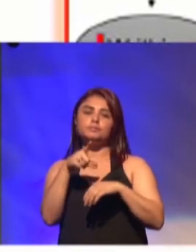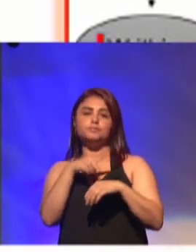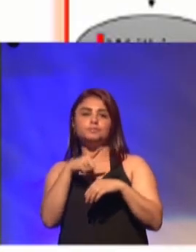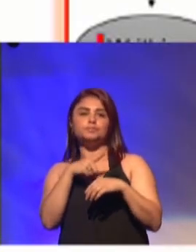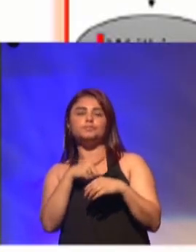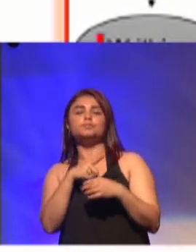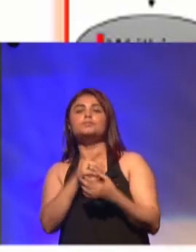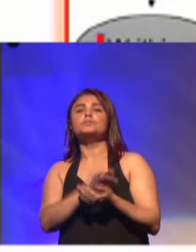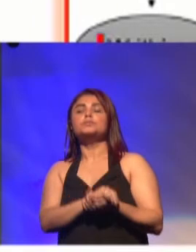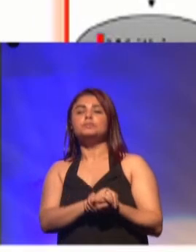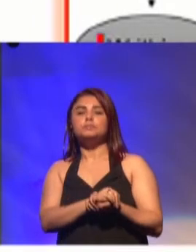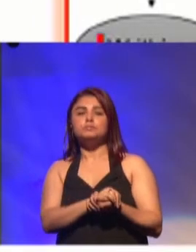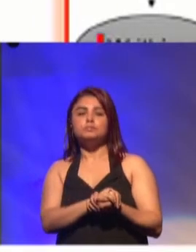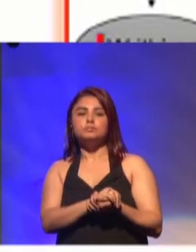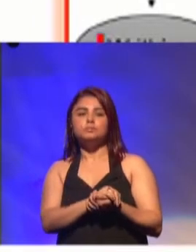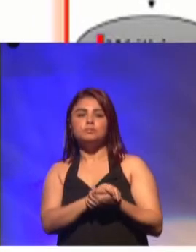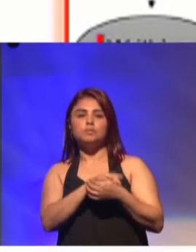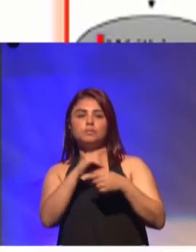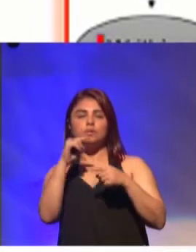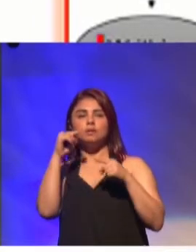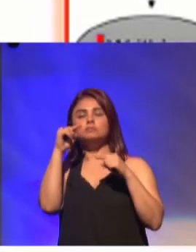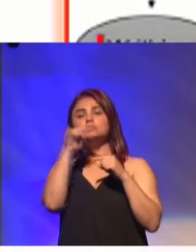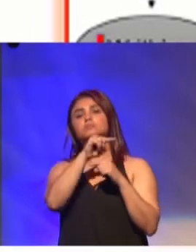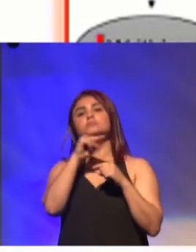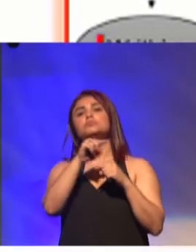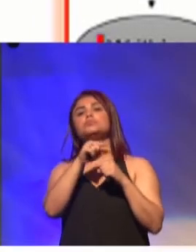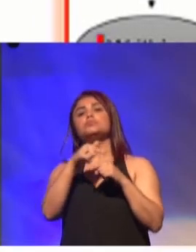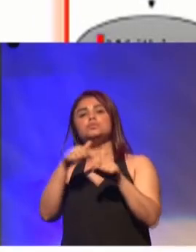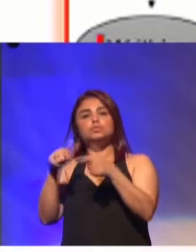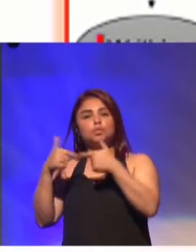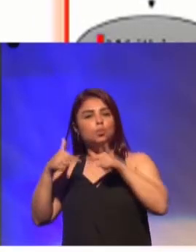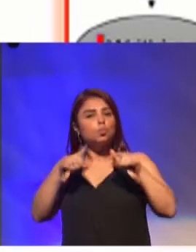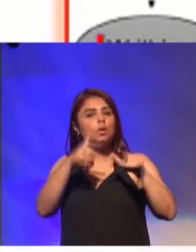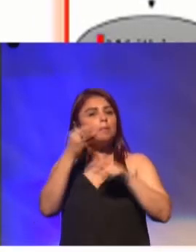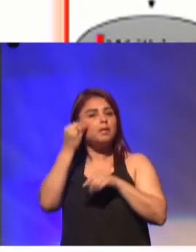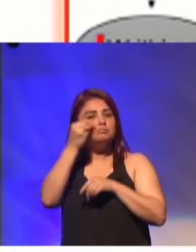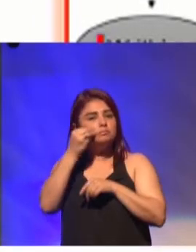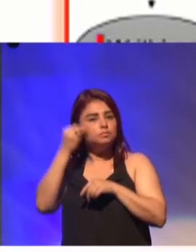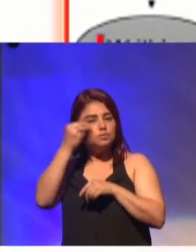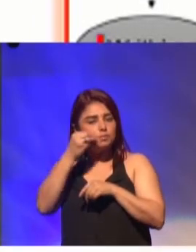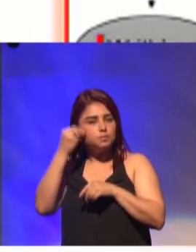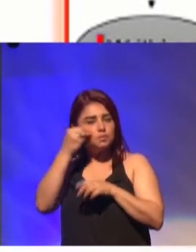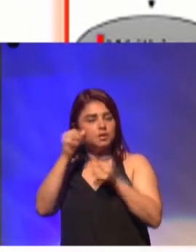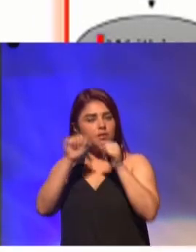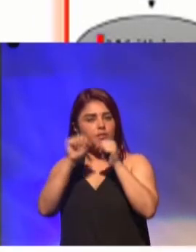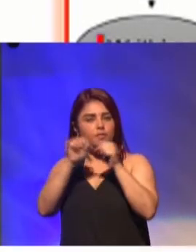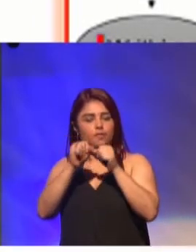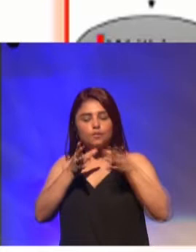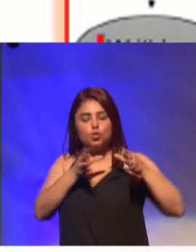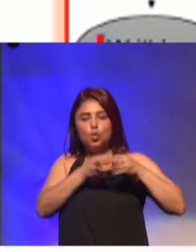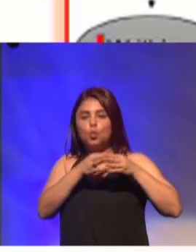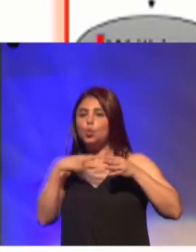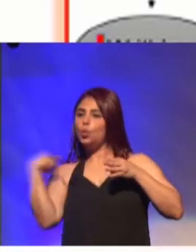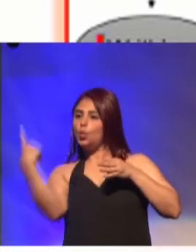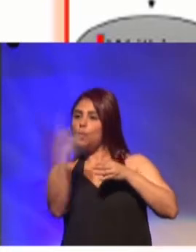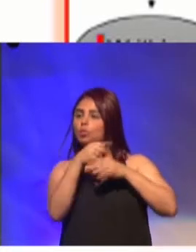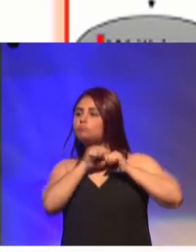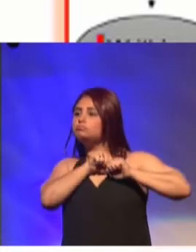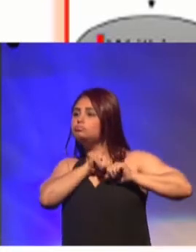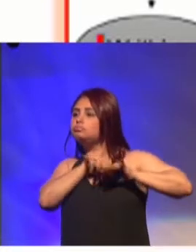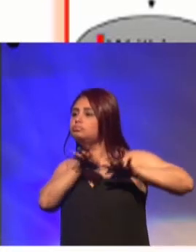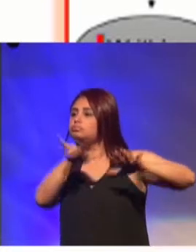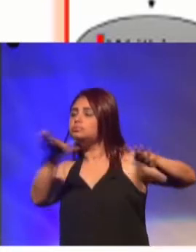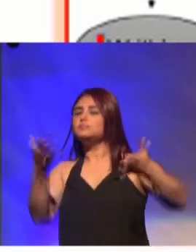inibição. Então esse é um trabalho experimental que foi feito, publicado pelo nosso grupo recentemente, agora